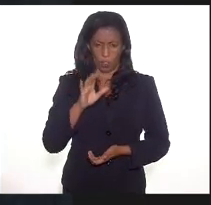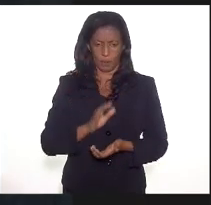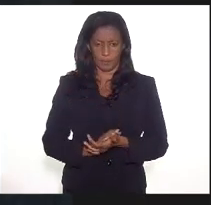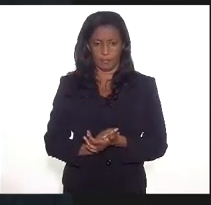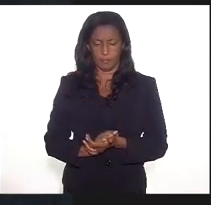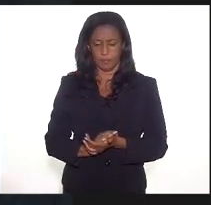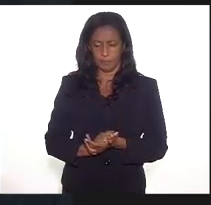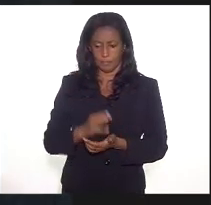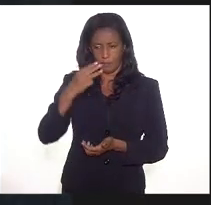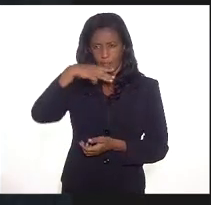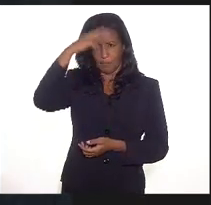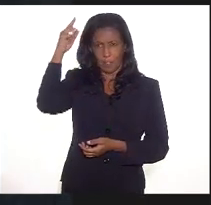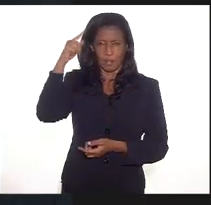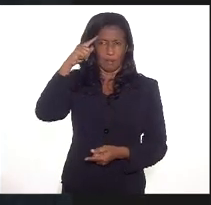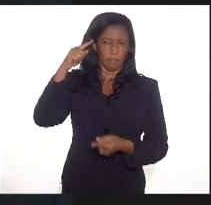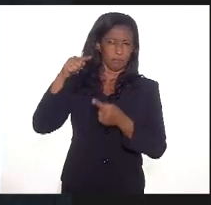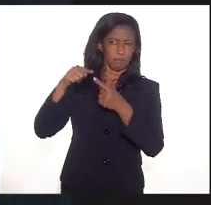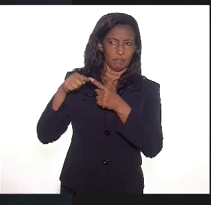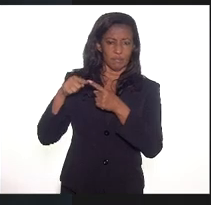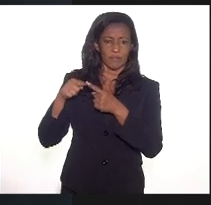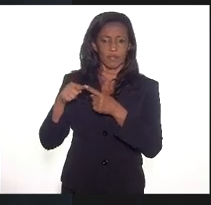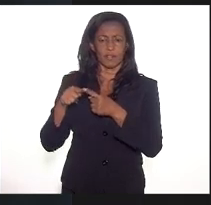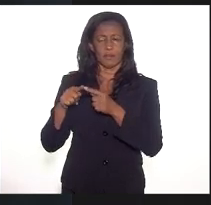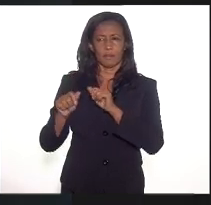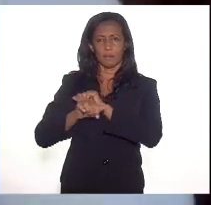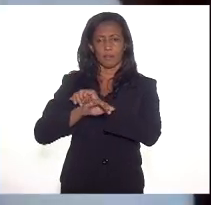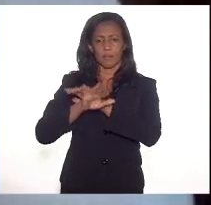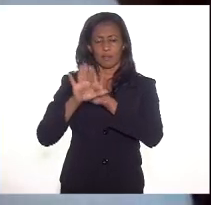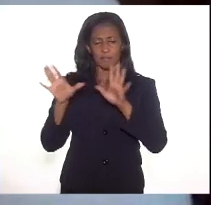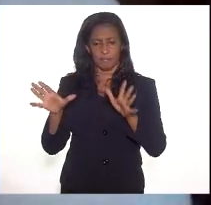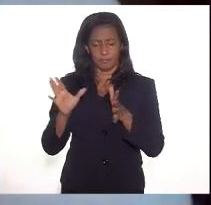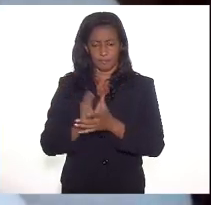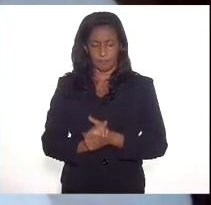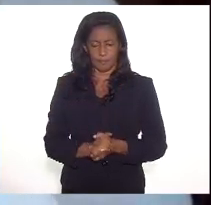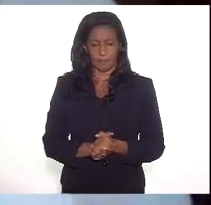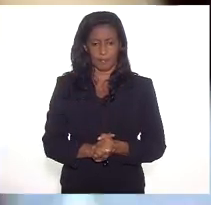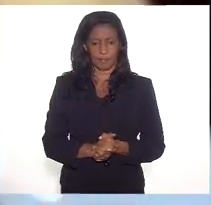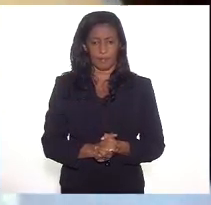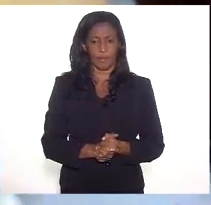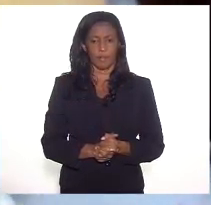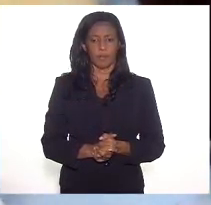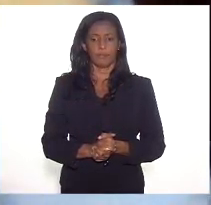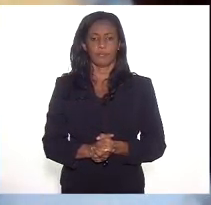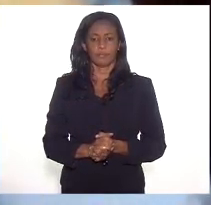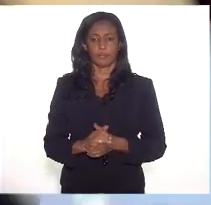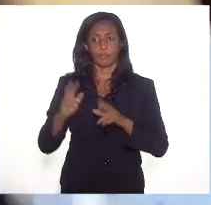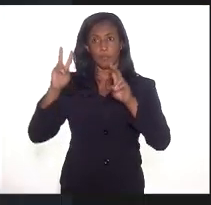mesma linha, para esclarecimento, e nós vamos ter que verificar o quórum.